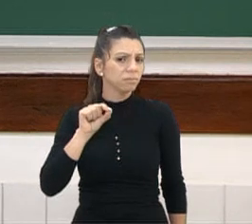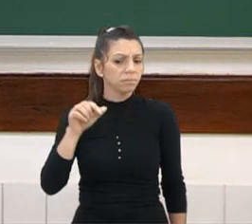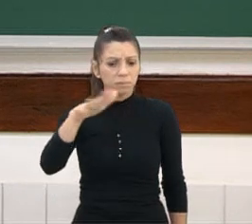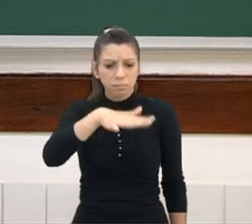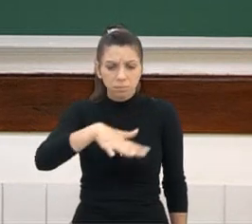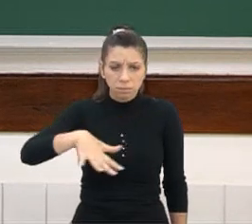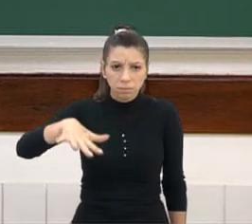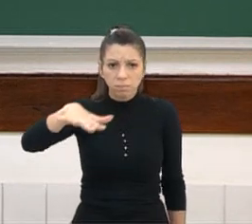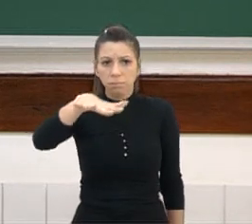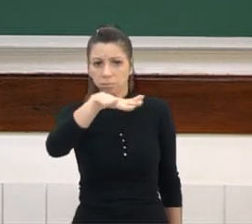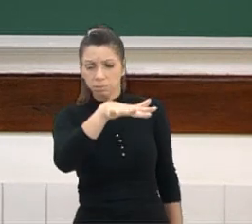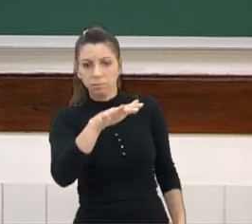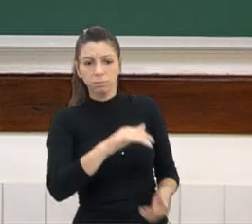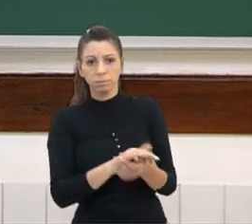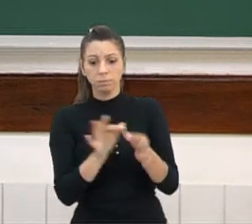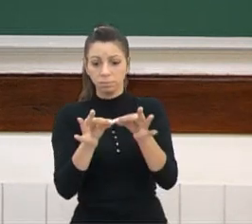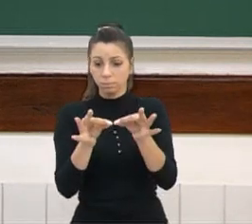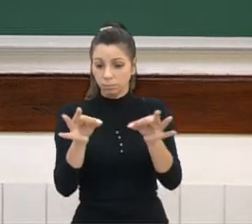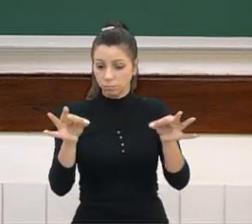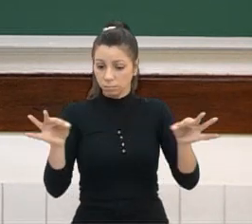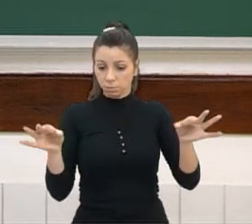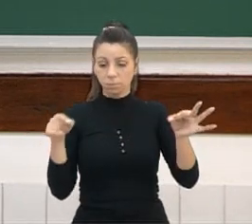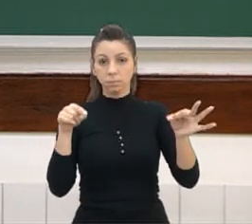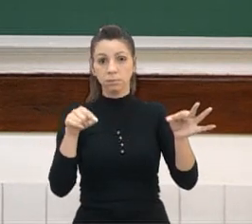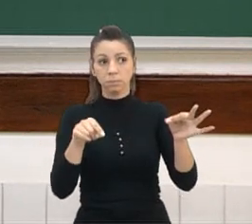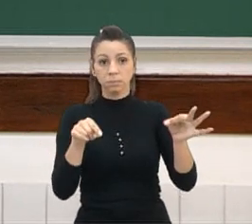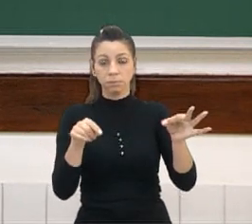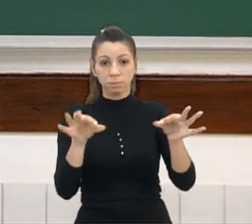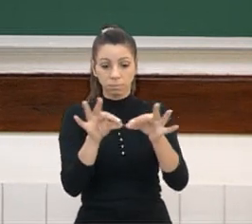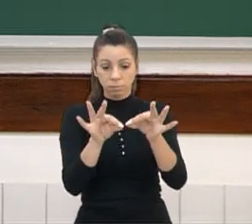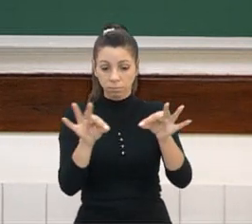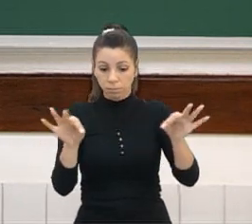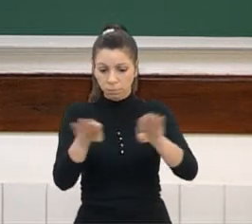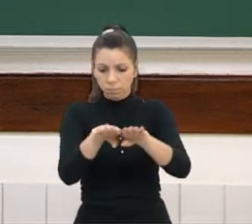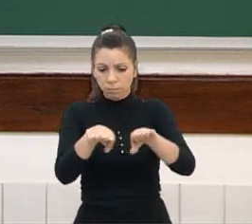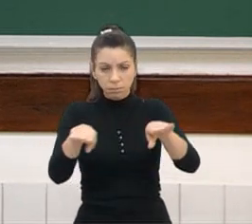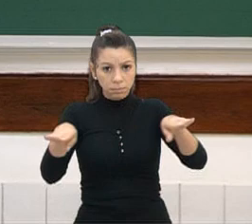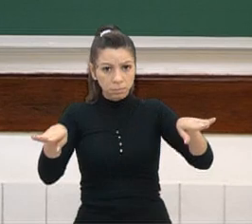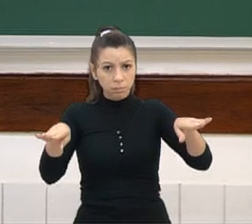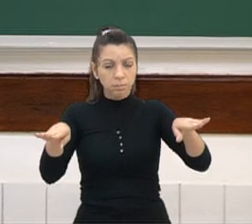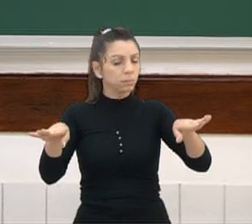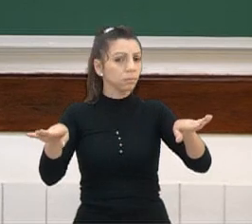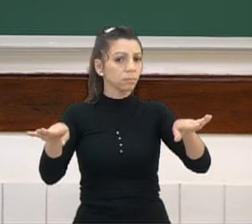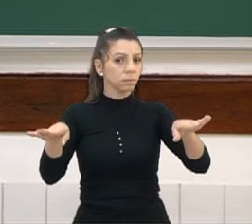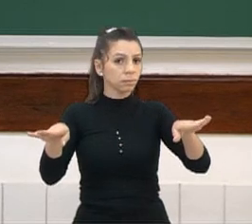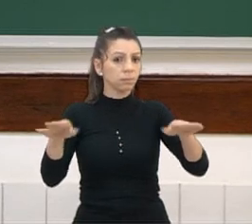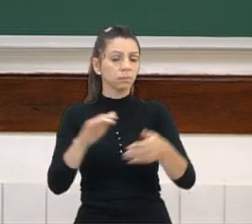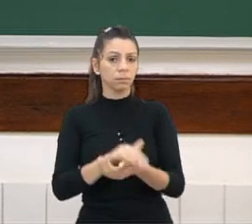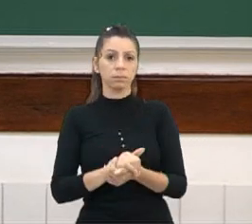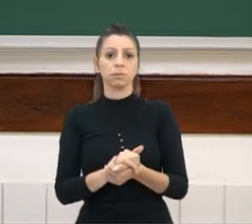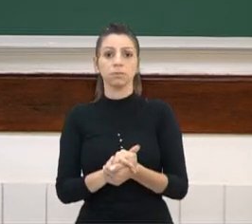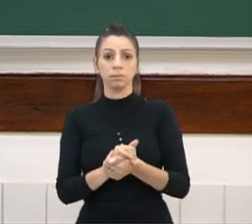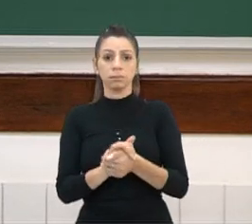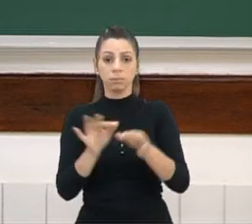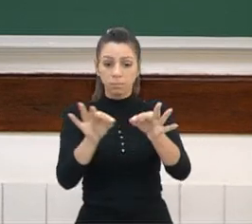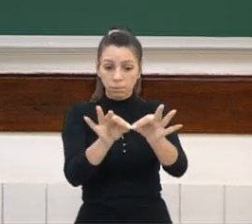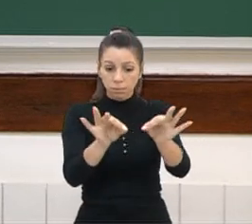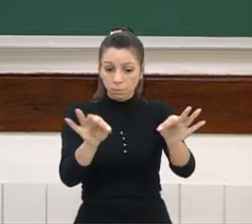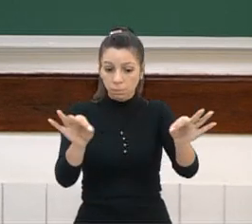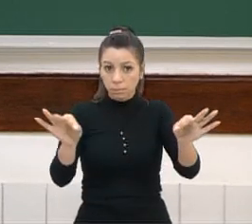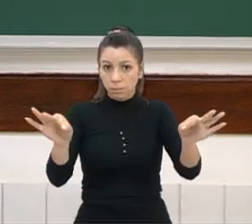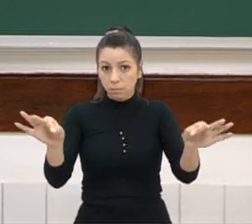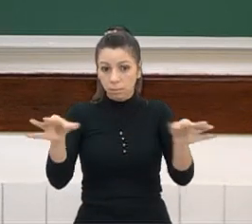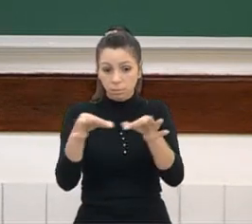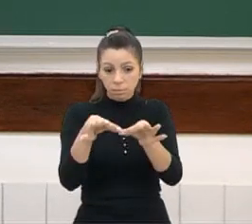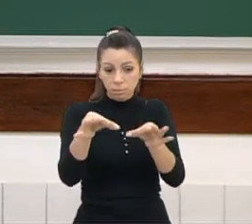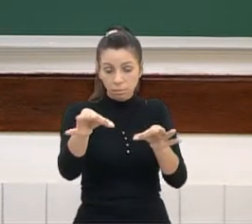uma superfície é a medida dessa superfície. Como assim a medida dessa superfície? Essa superfície ela está limitada por